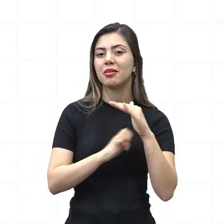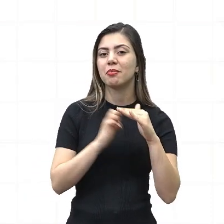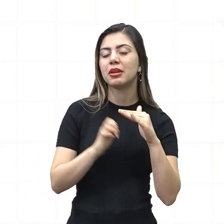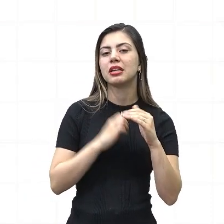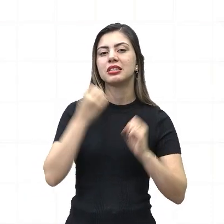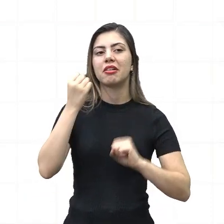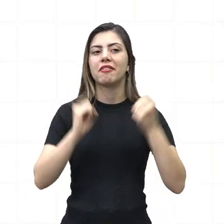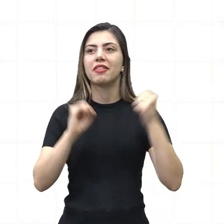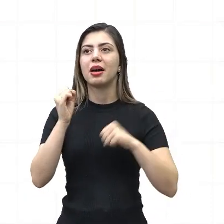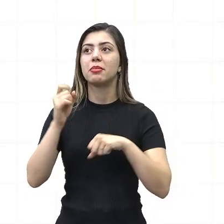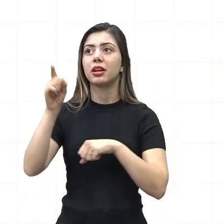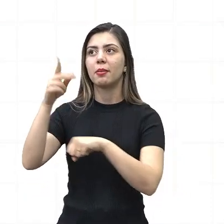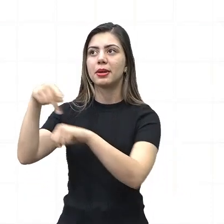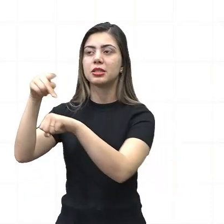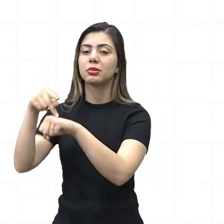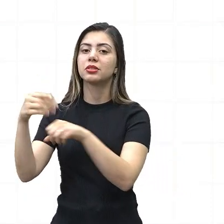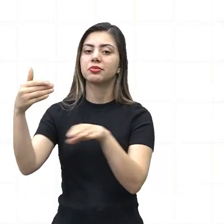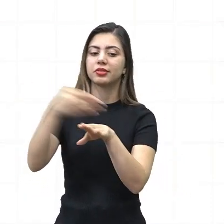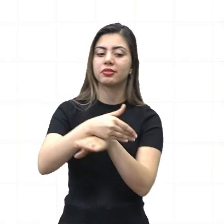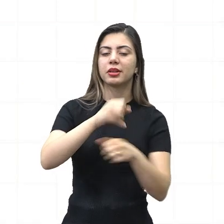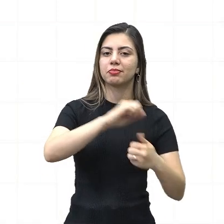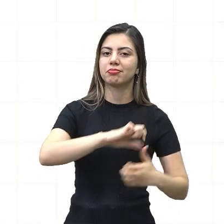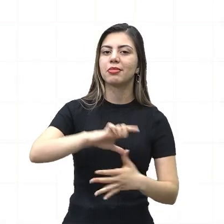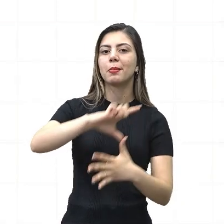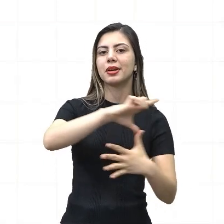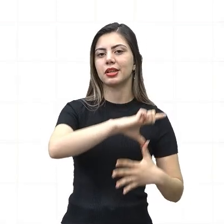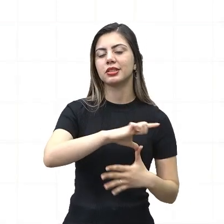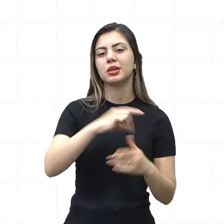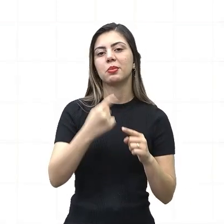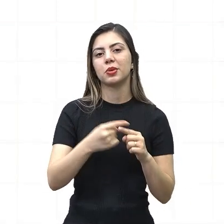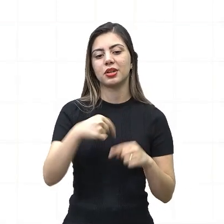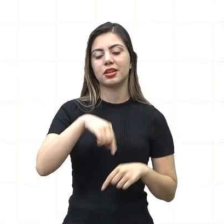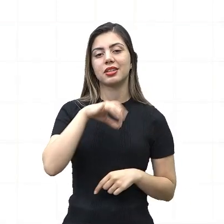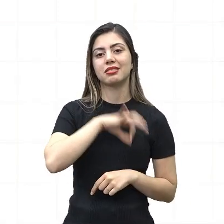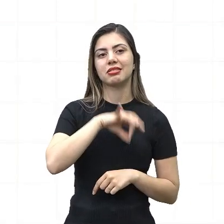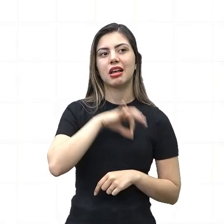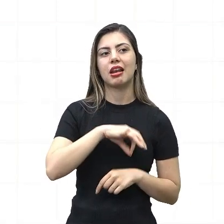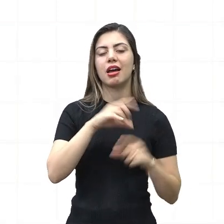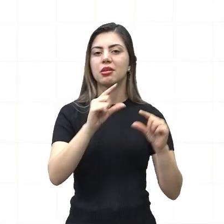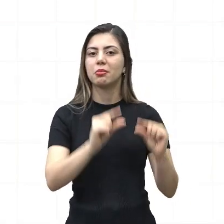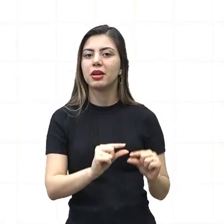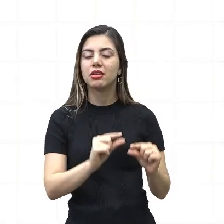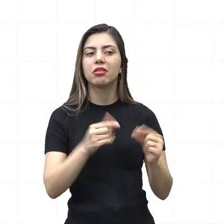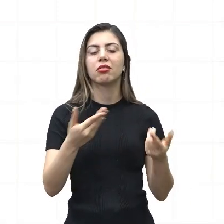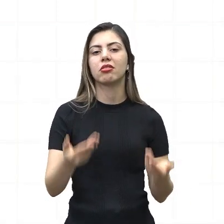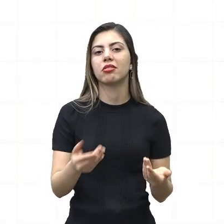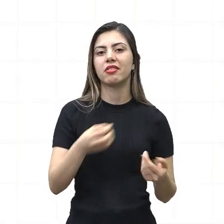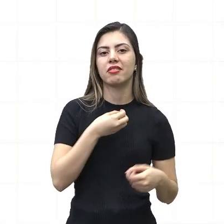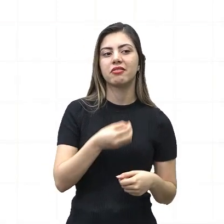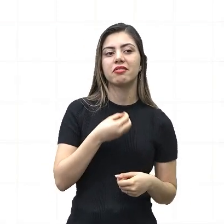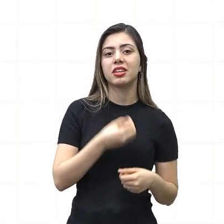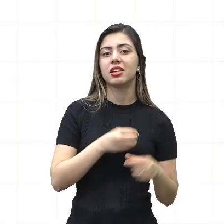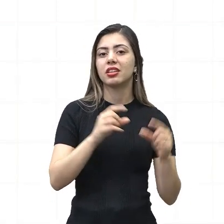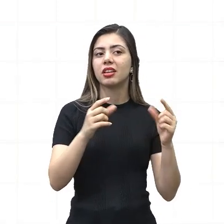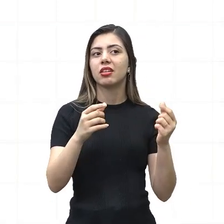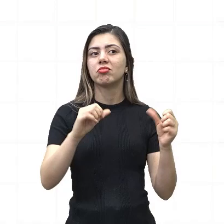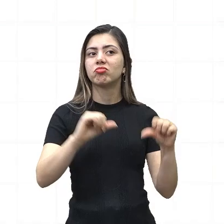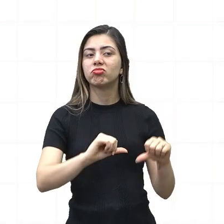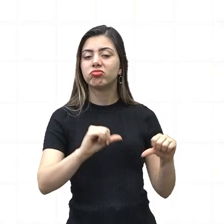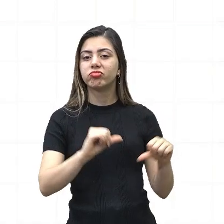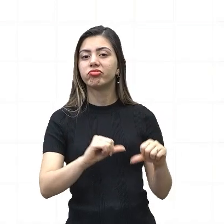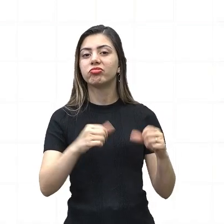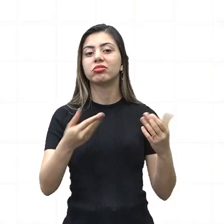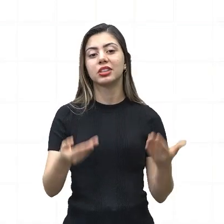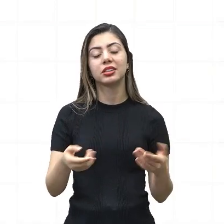multinacionais presente nos países da América Latina, né? Porque os salários aqui, a qualidade de vida é menor, os salários são menores, né? No Sudeste